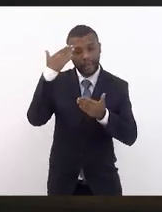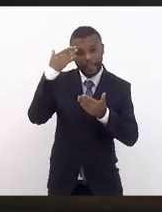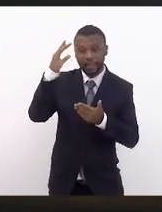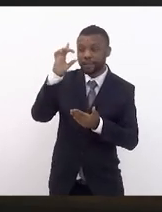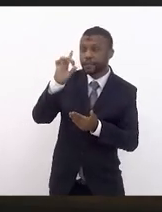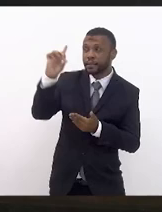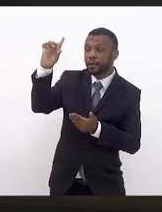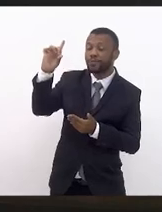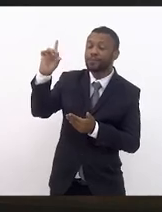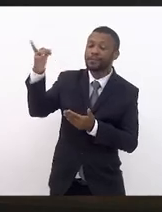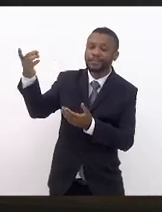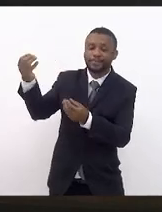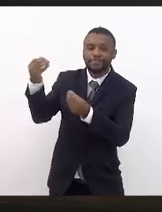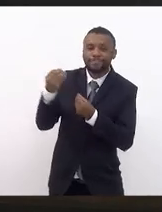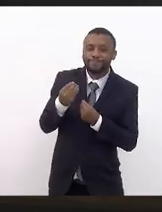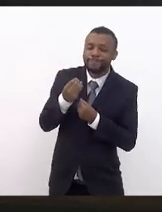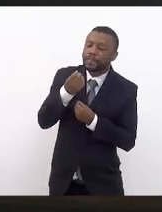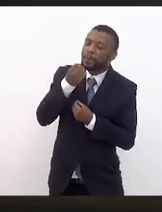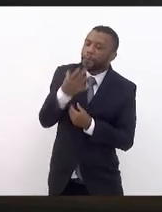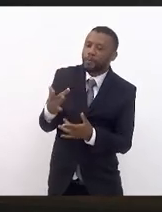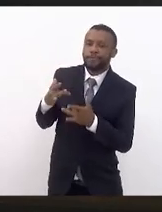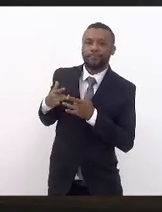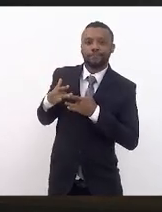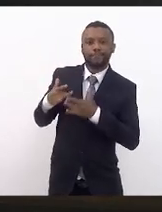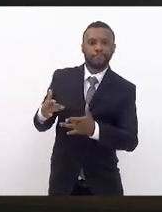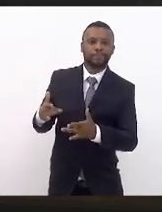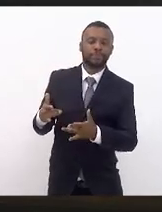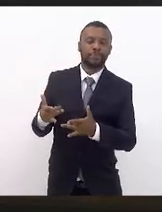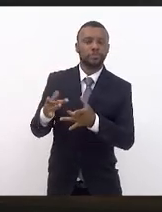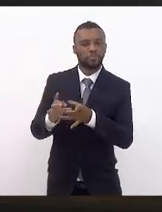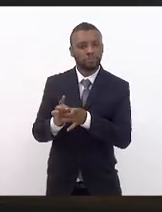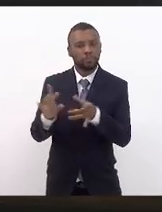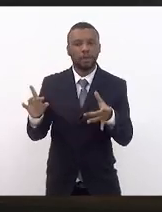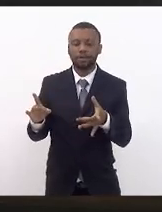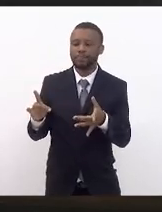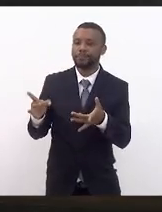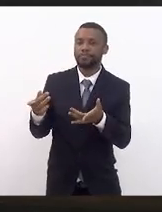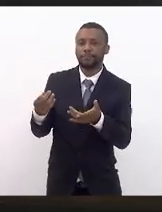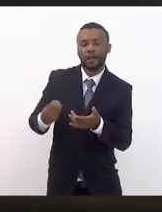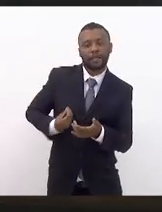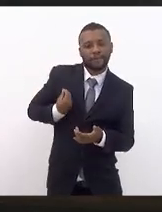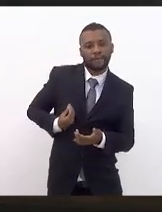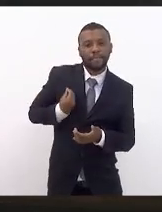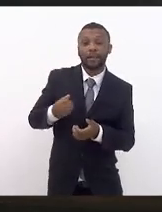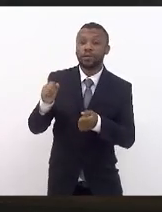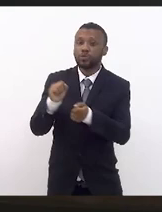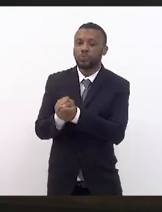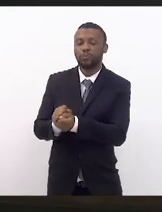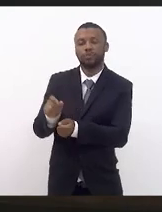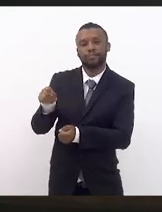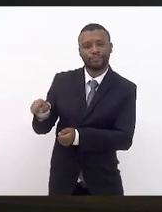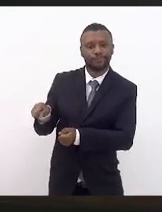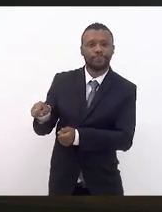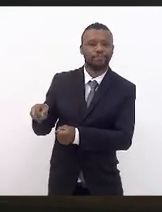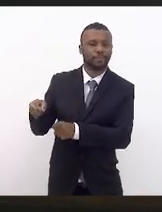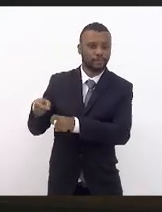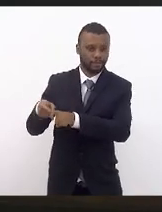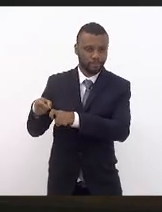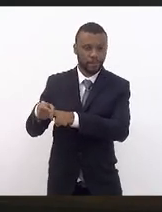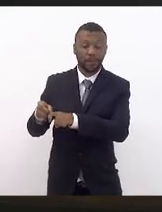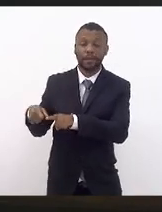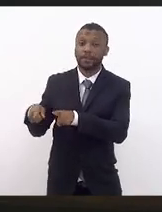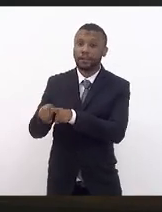que bondosamente nos tem permitido conviver com o Dr. Mário Vaz e sua distinta